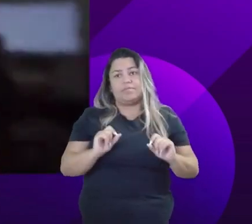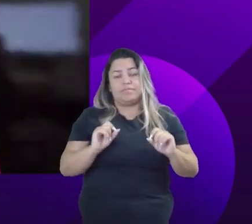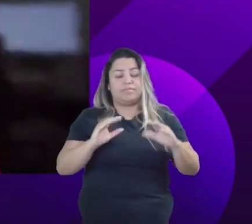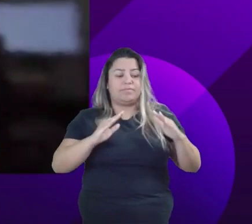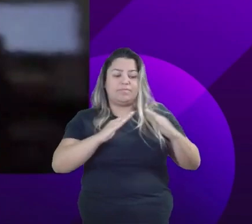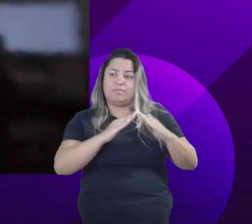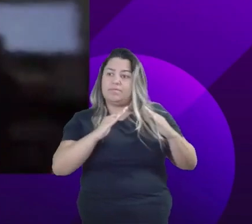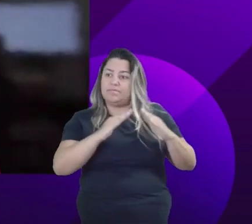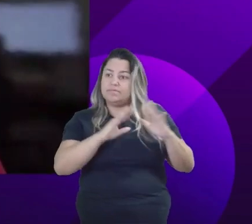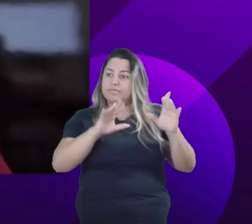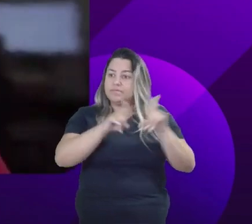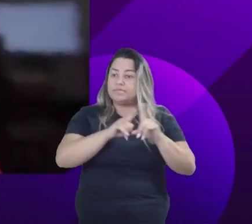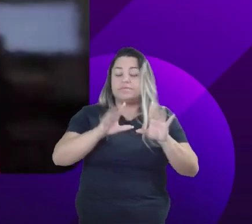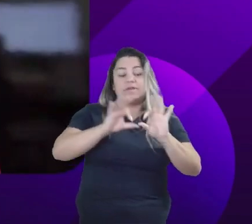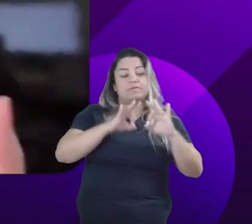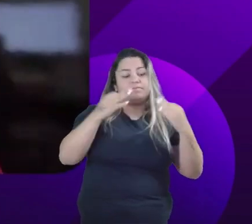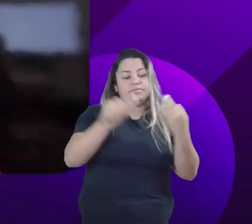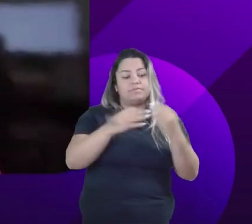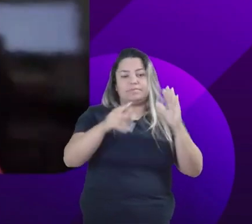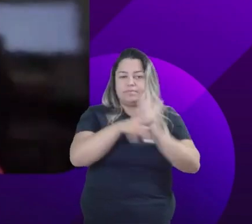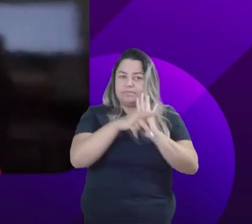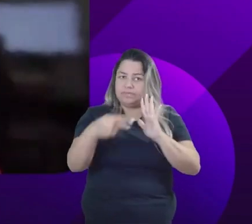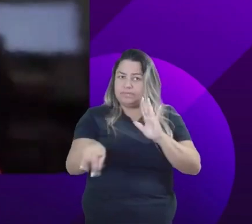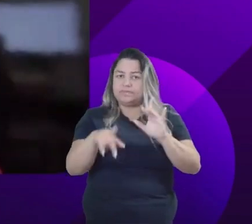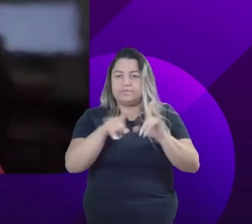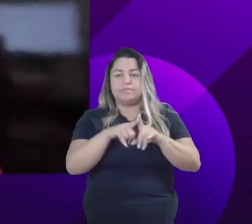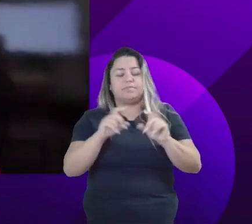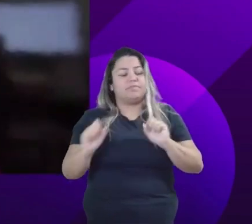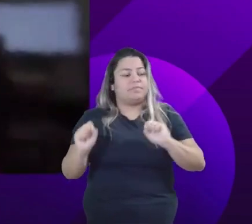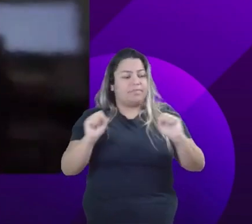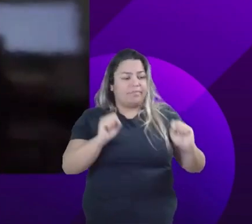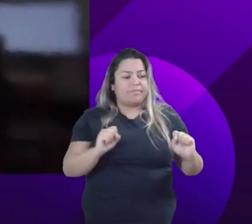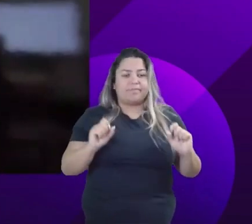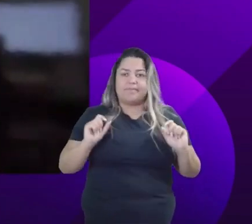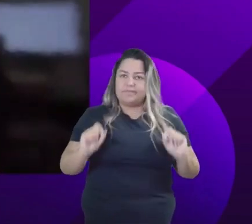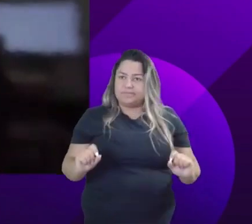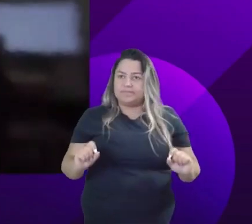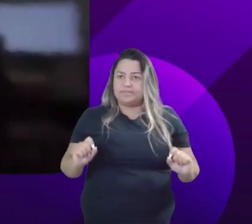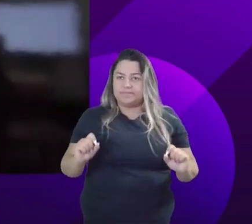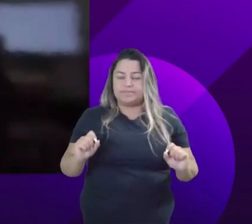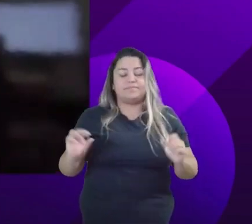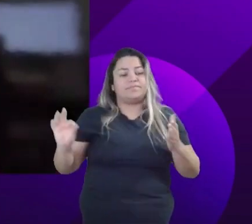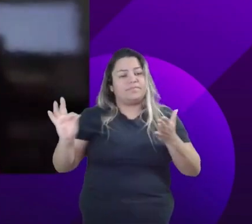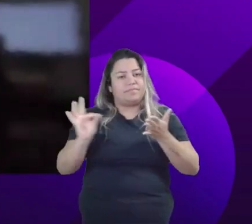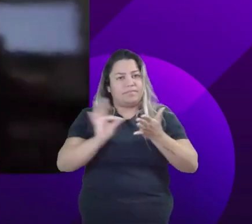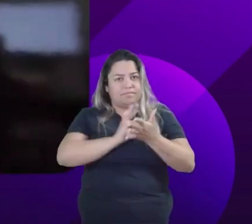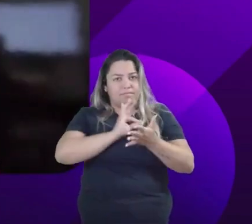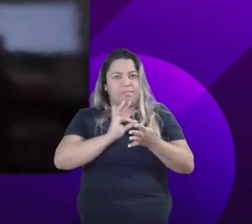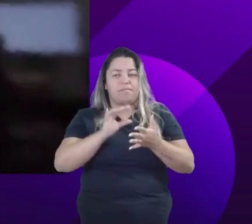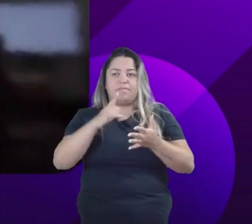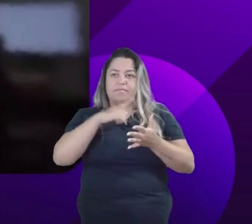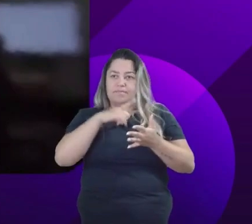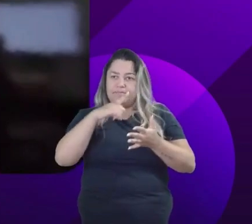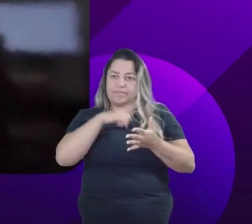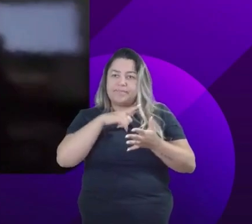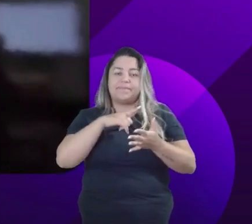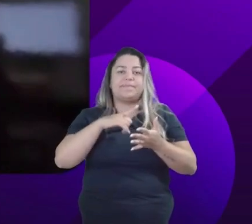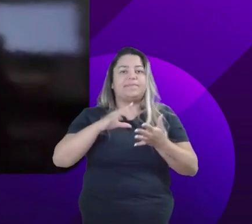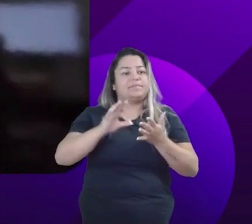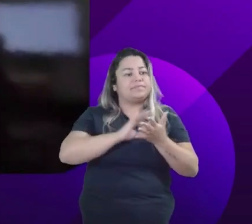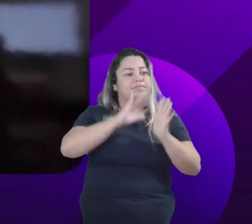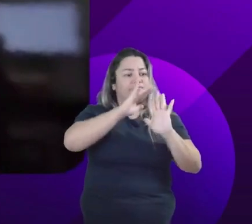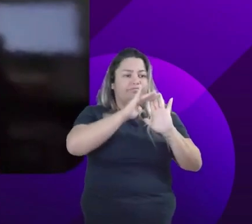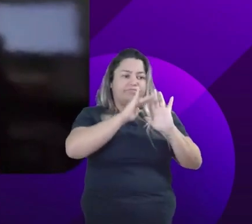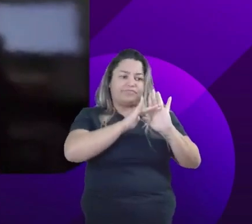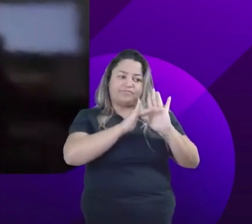vai ser aberto um cadastro para essas famílias, para que elas possam vir se cadastrar, e se tiverem ali preenchidos os